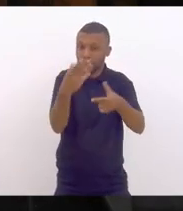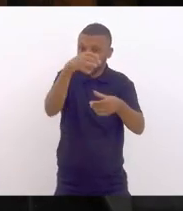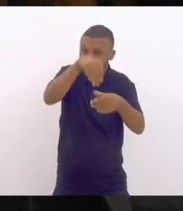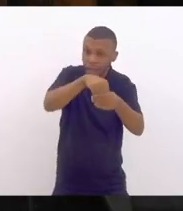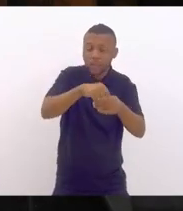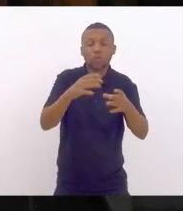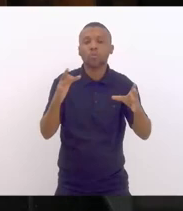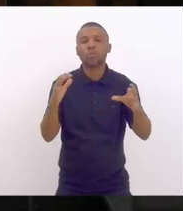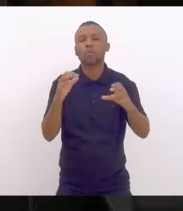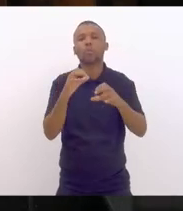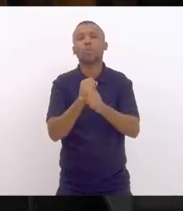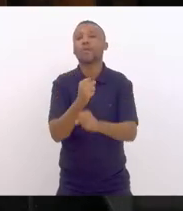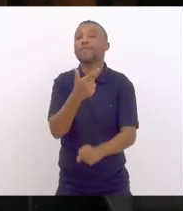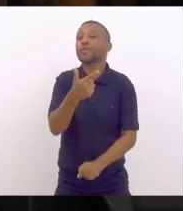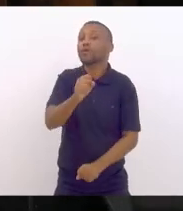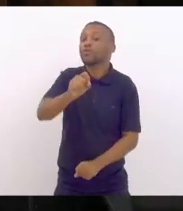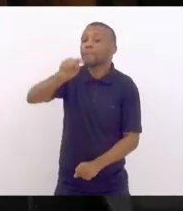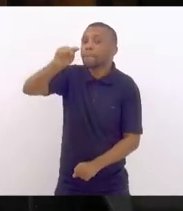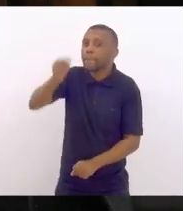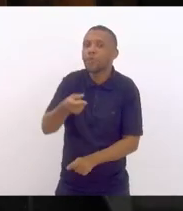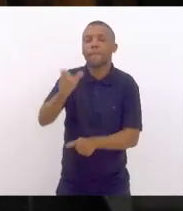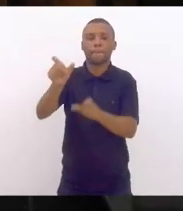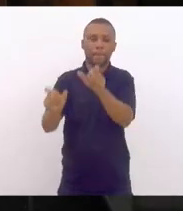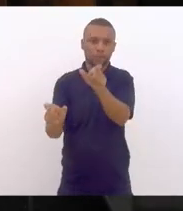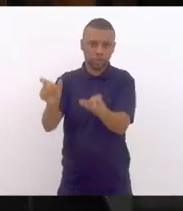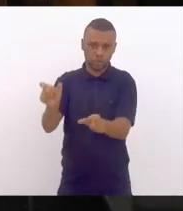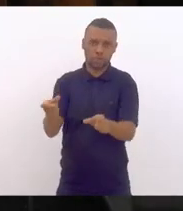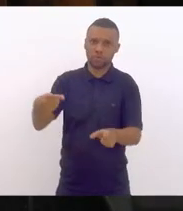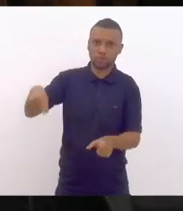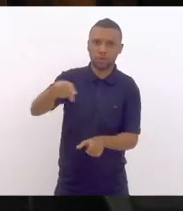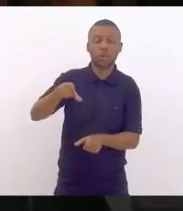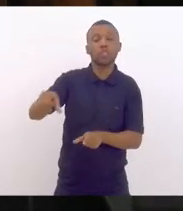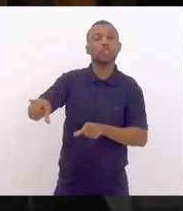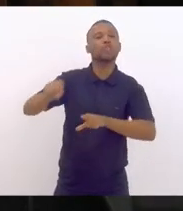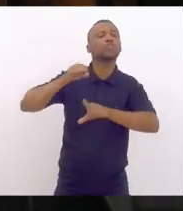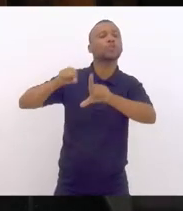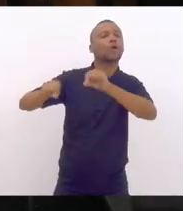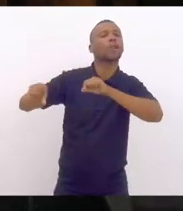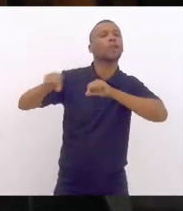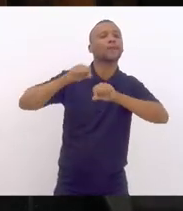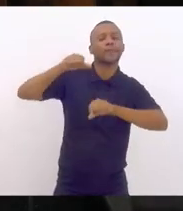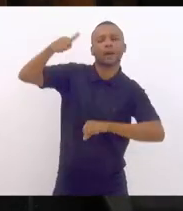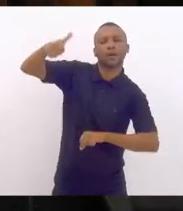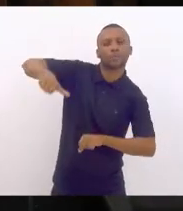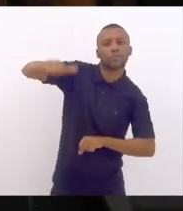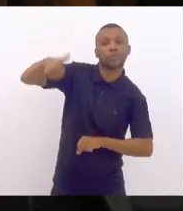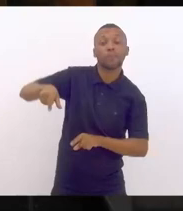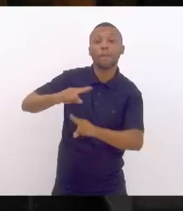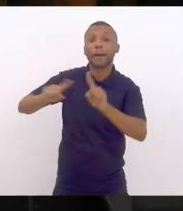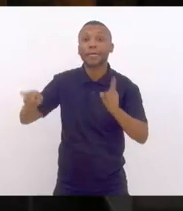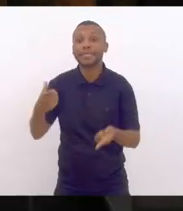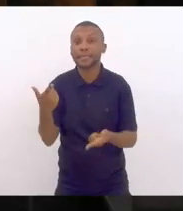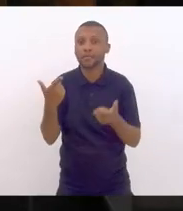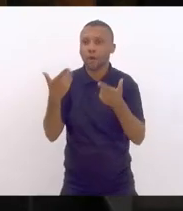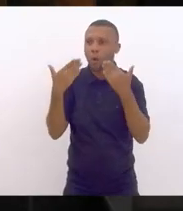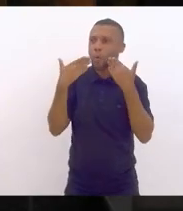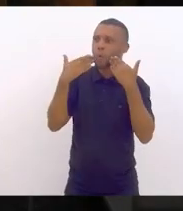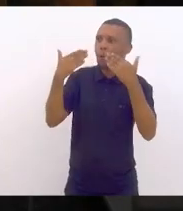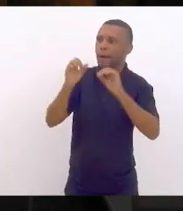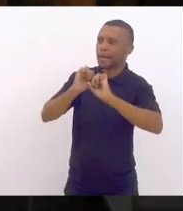28 mil pessoas escolhidas ninguém sabe como